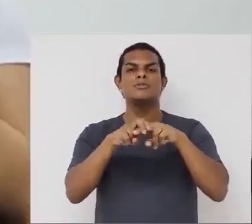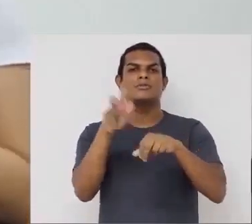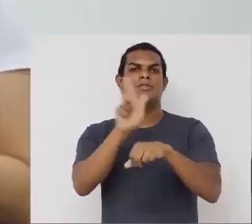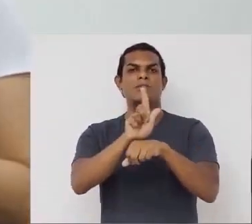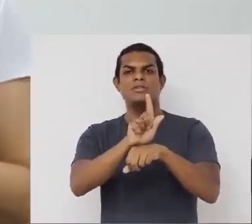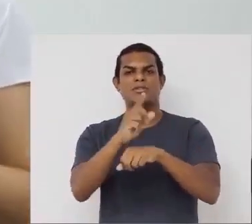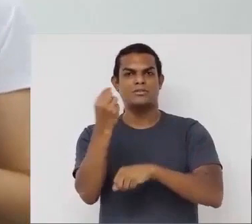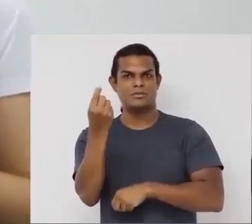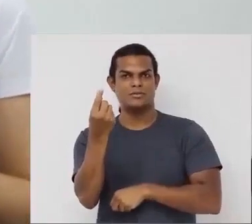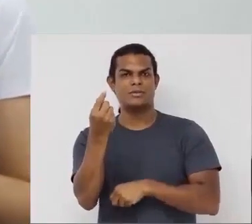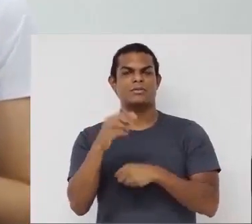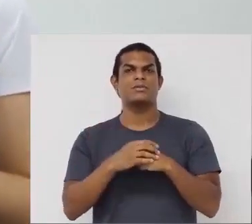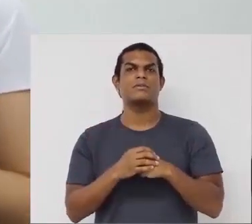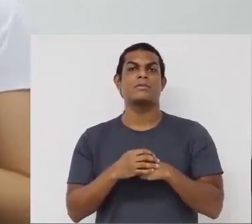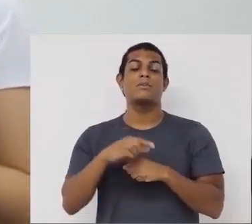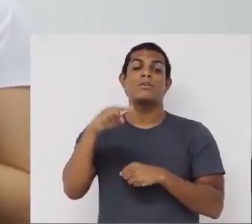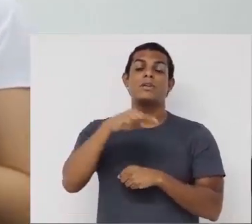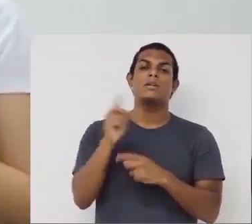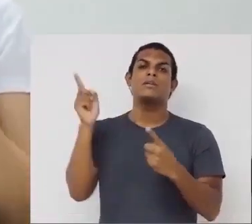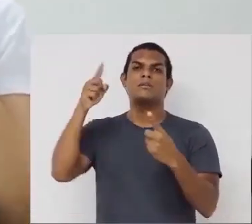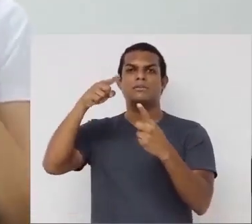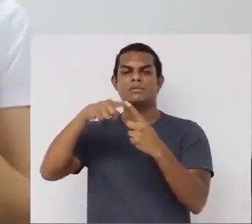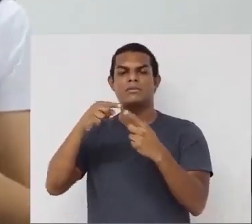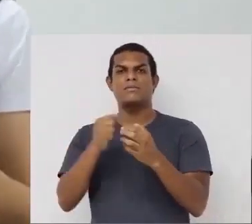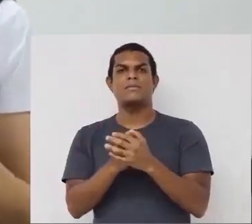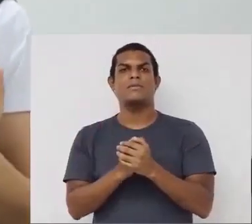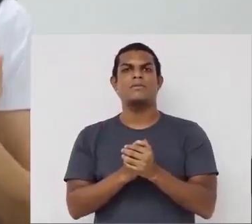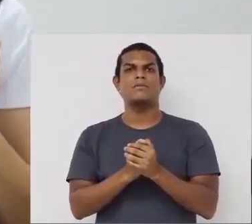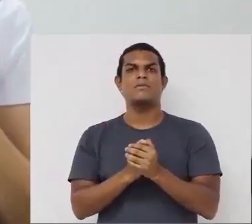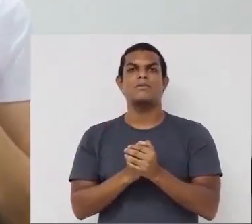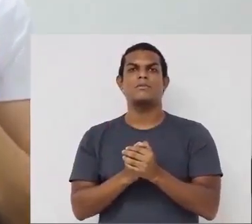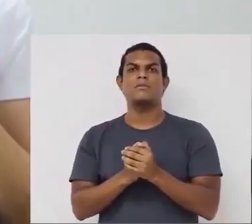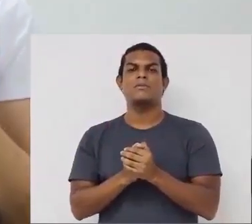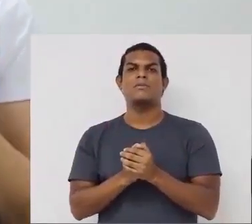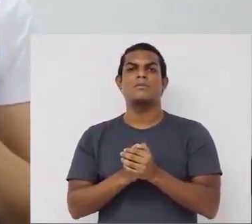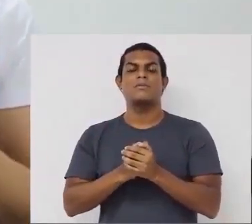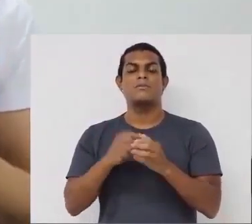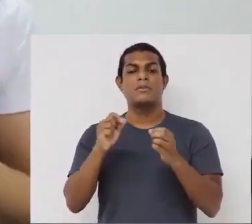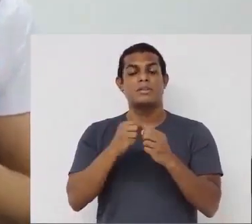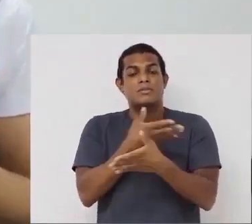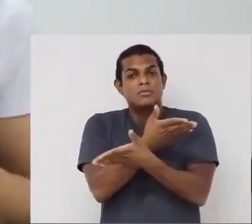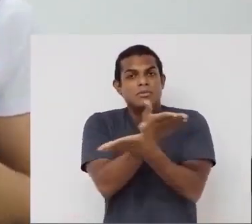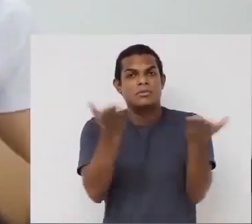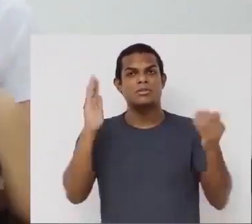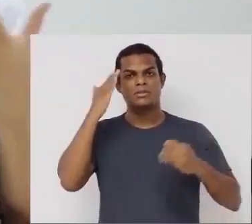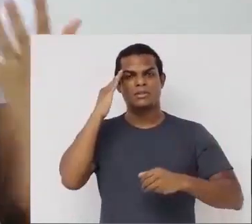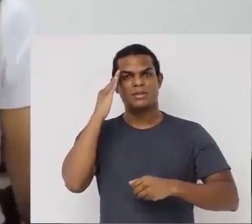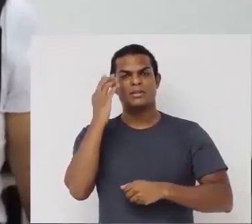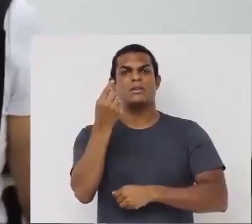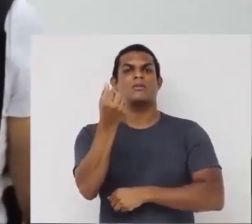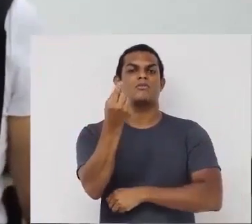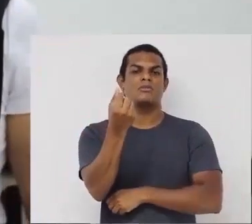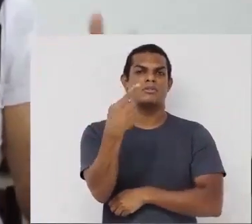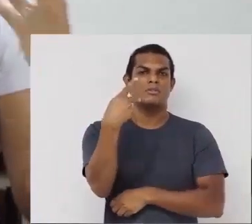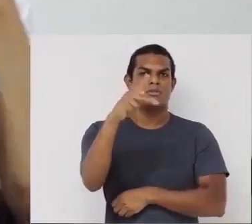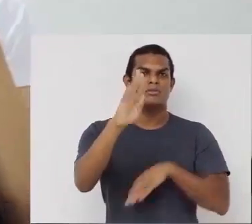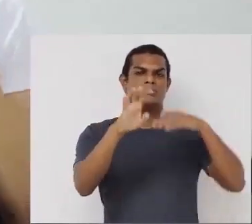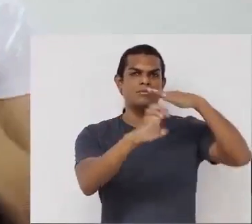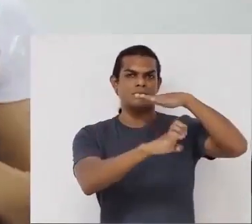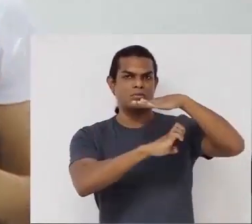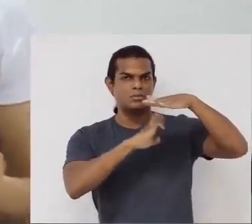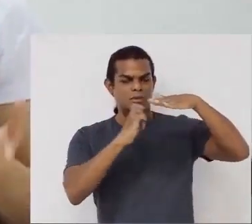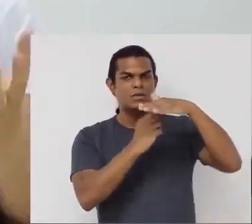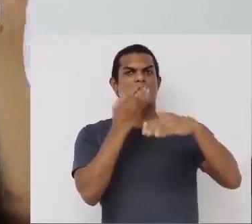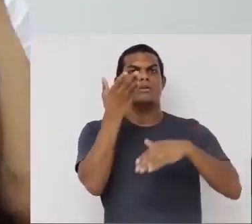Então, esse é o nosso desafio. O nosso desafio é fazer com que você compreenda as finanças da sua empresa, que